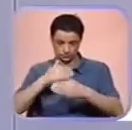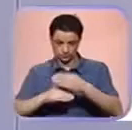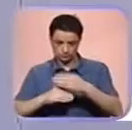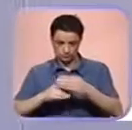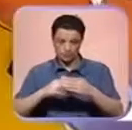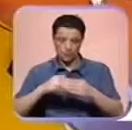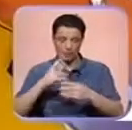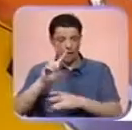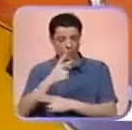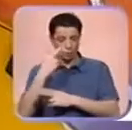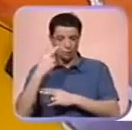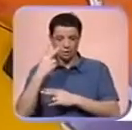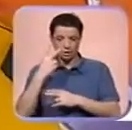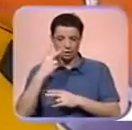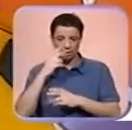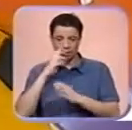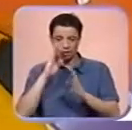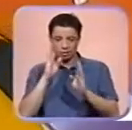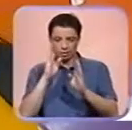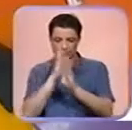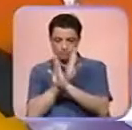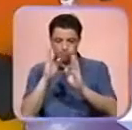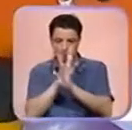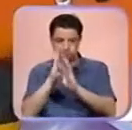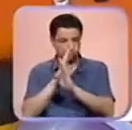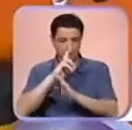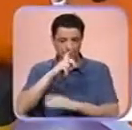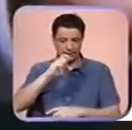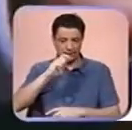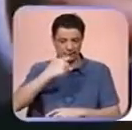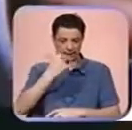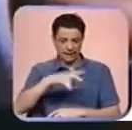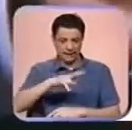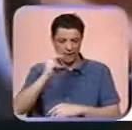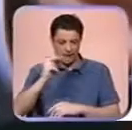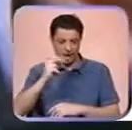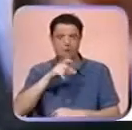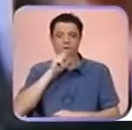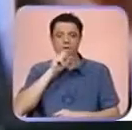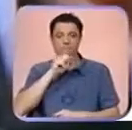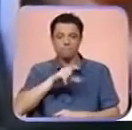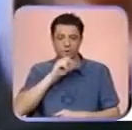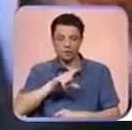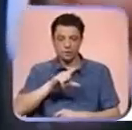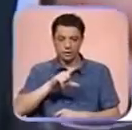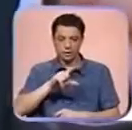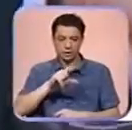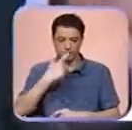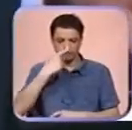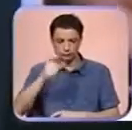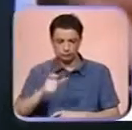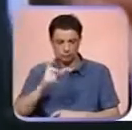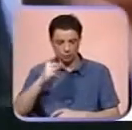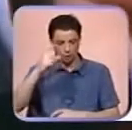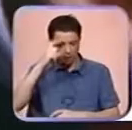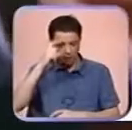nome de cristalino, não se foca no plano da retina. E pode-se corrigir para a pessoa ver bem, com óculos,